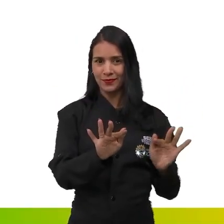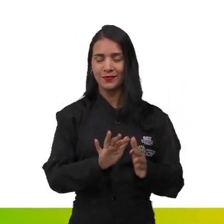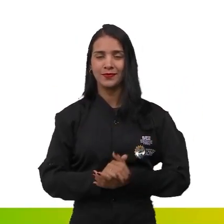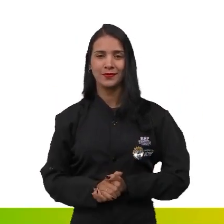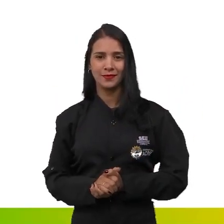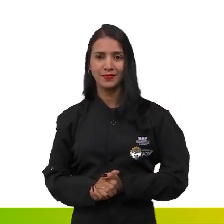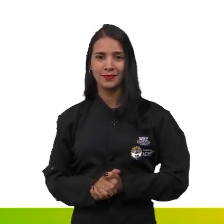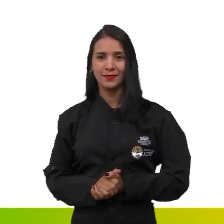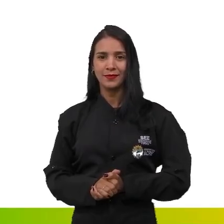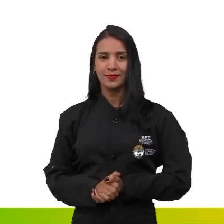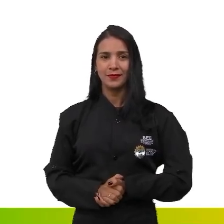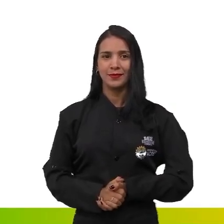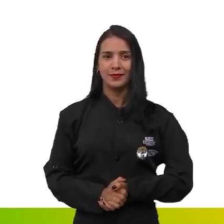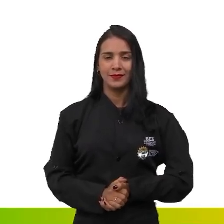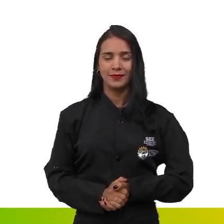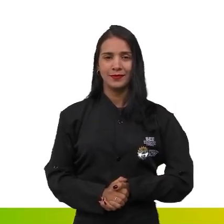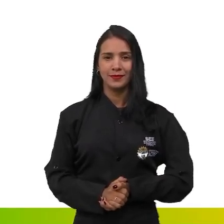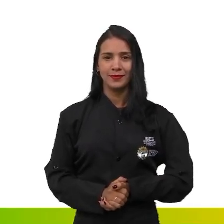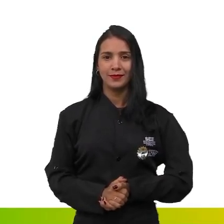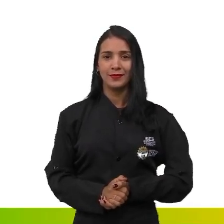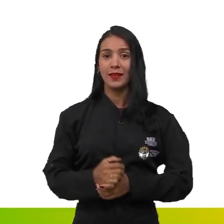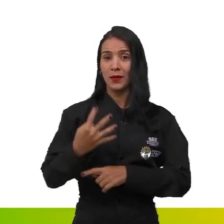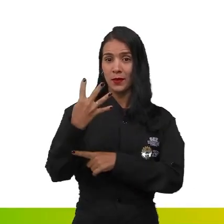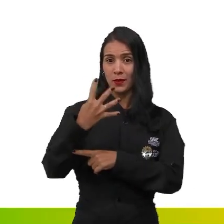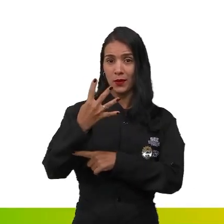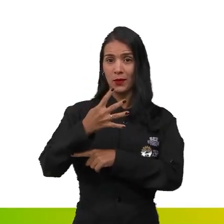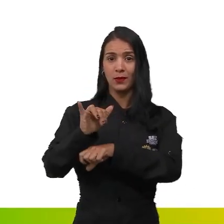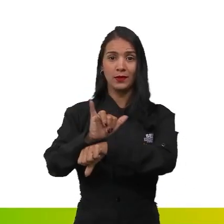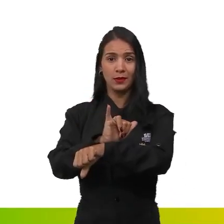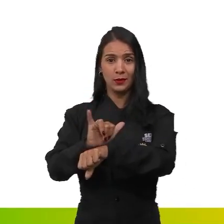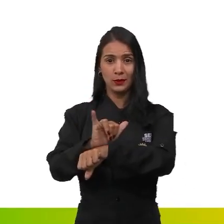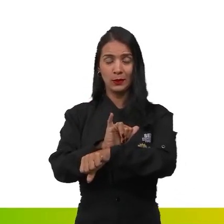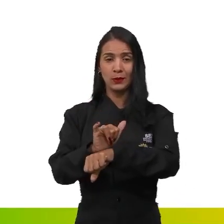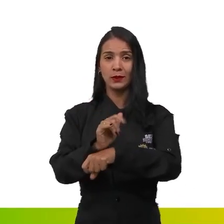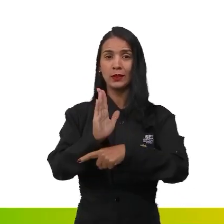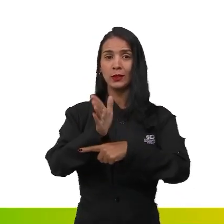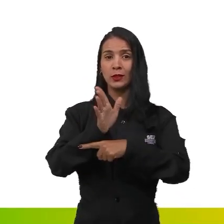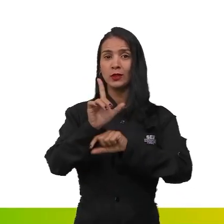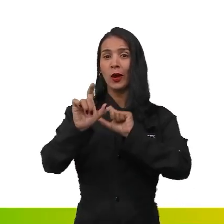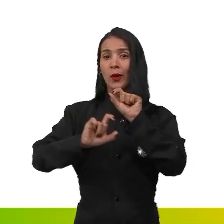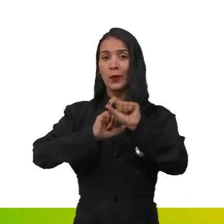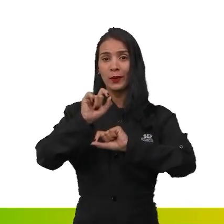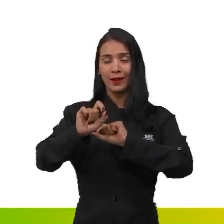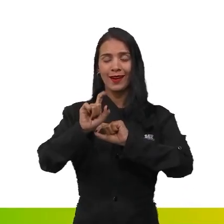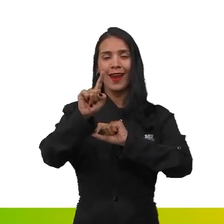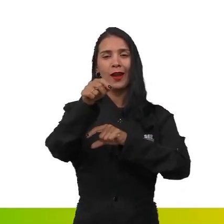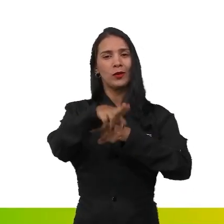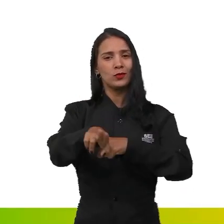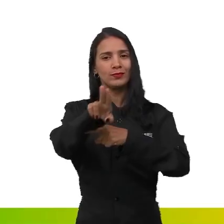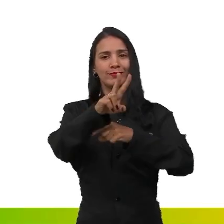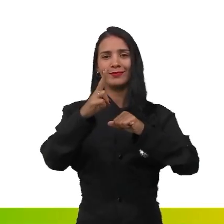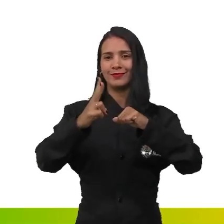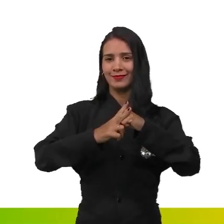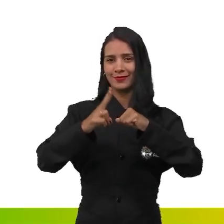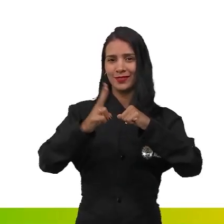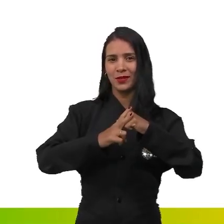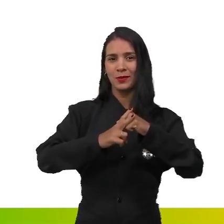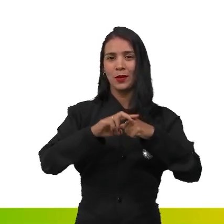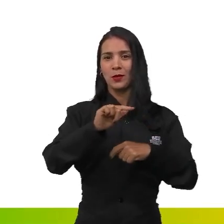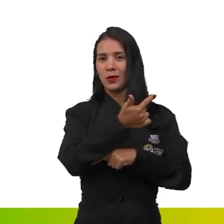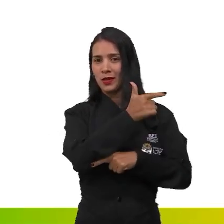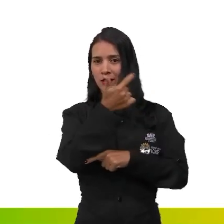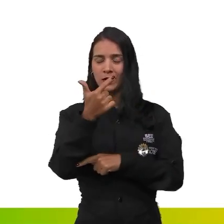tá? A quarta estratégia, ela já vai trazer aqui os verbos impessoais sem